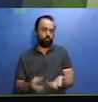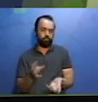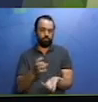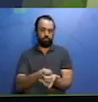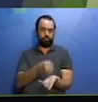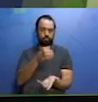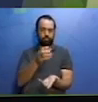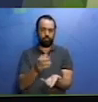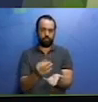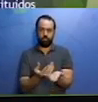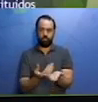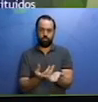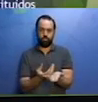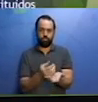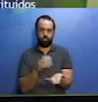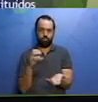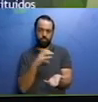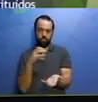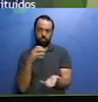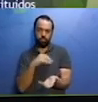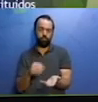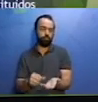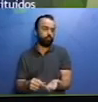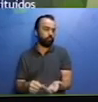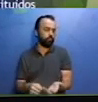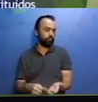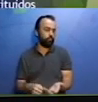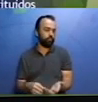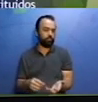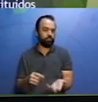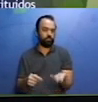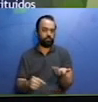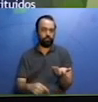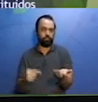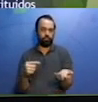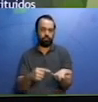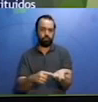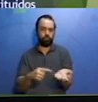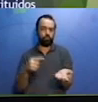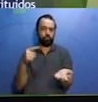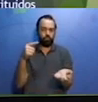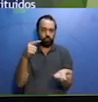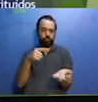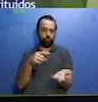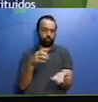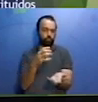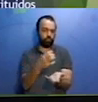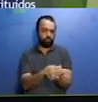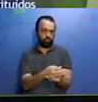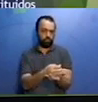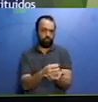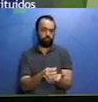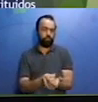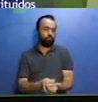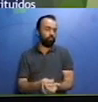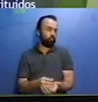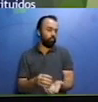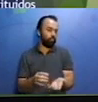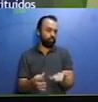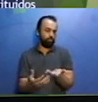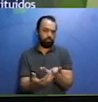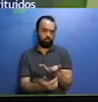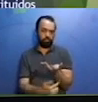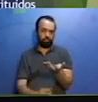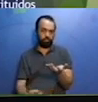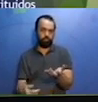balão de destilação. Os três equipamentos, o tripé, a tela de amianto e o bico de Bunsen, eles